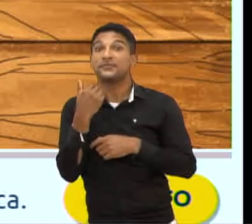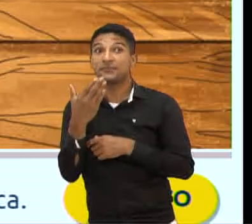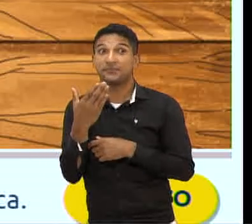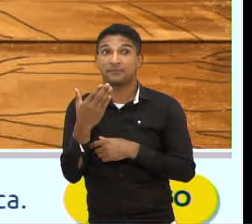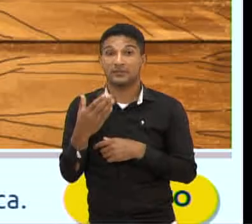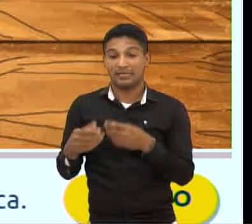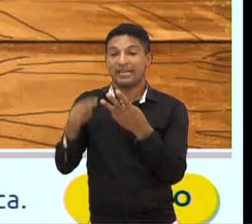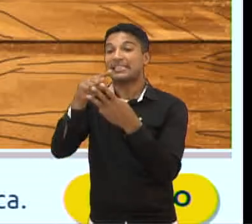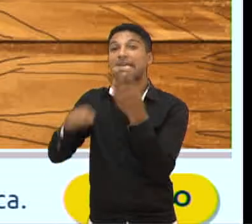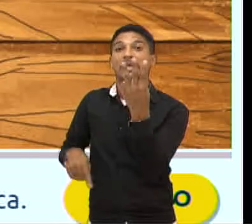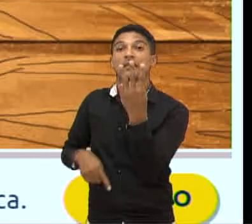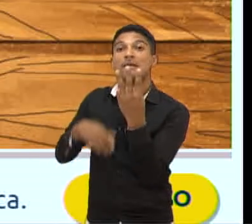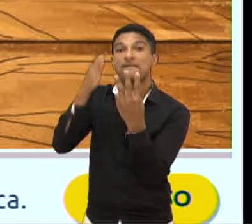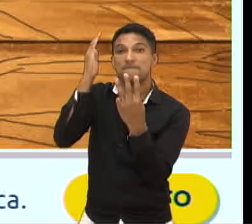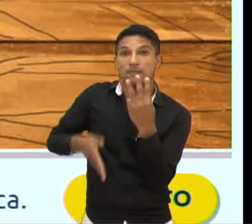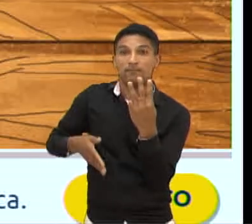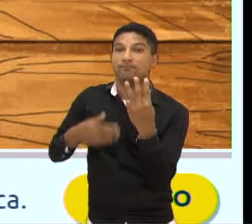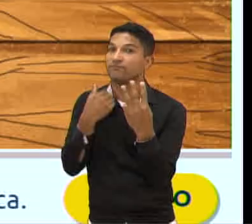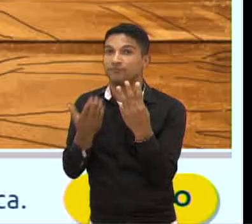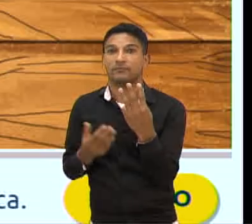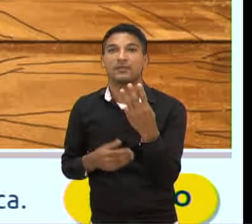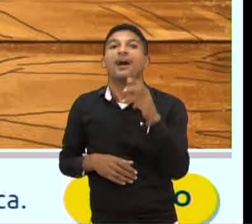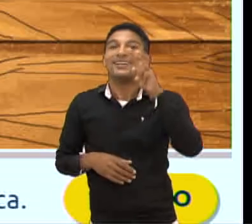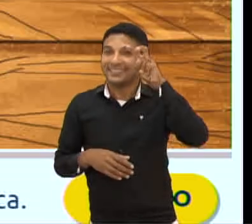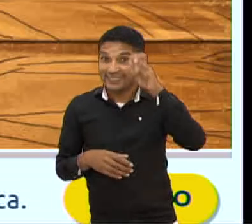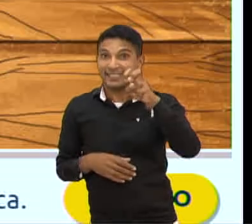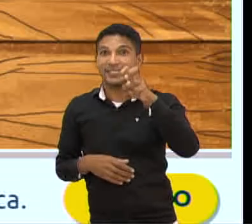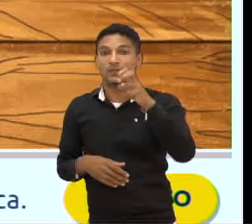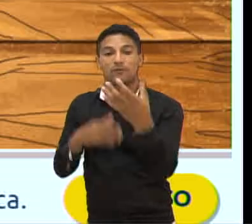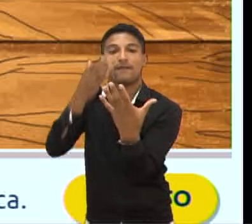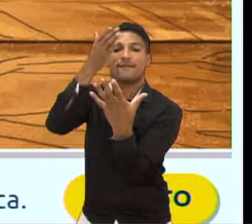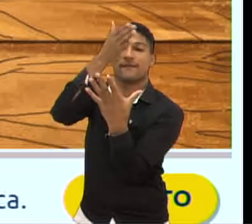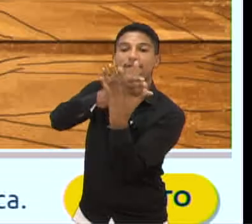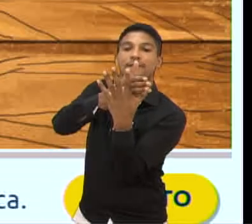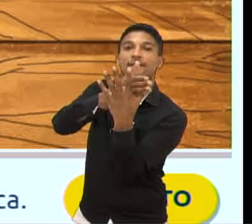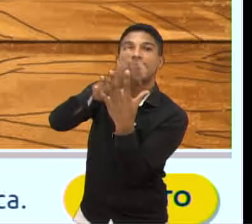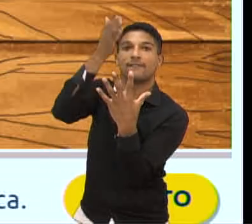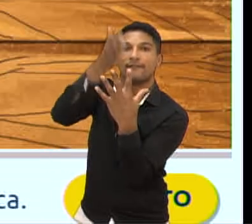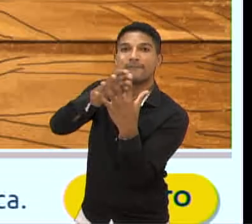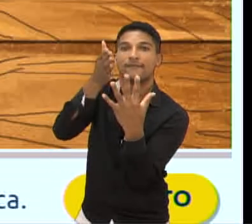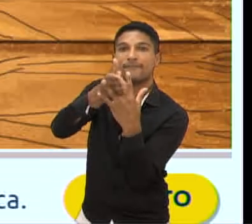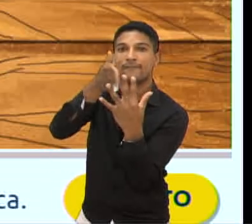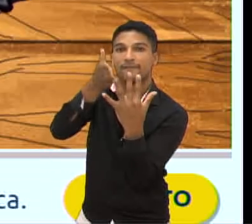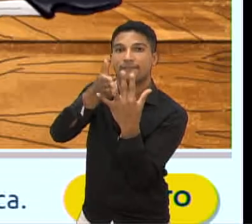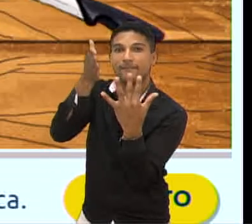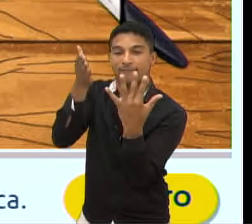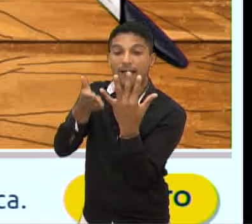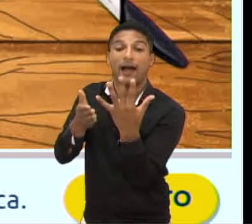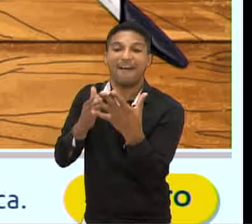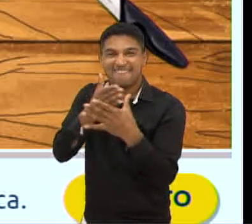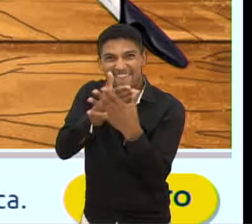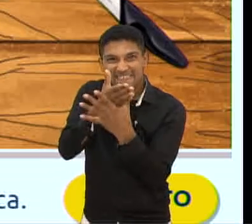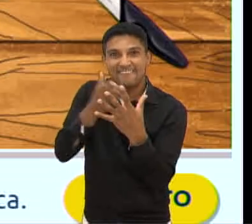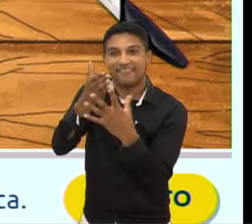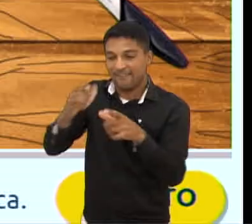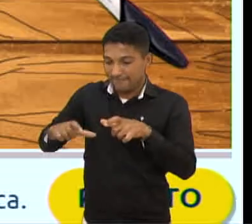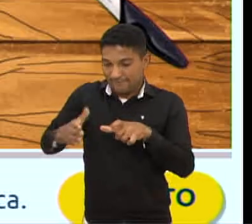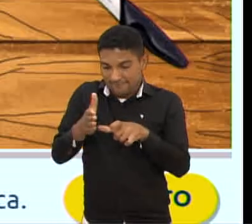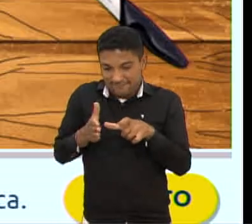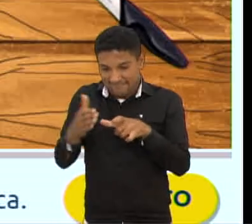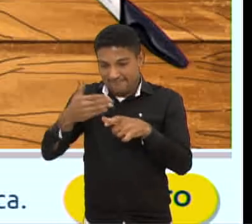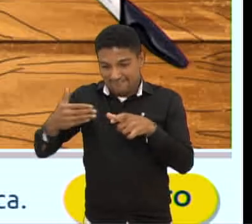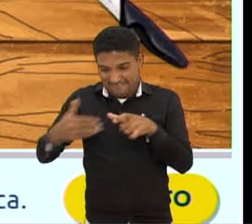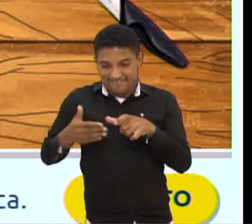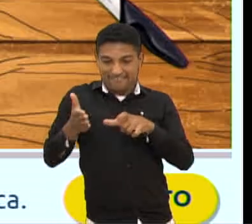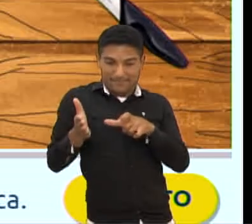também não. Qual seria suficiente? 5. Por quê? Porque eu tenho 5 pratos. Então, vamos lá? Vamos fazer esse teste? Então, uma